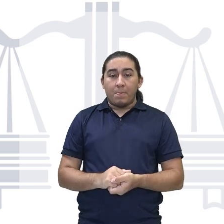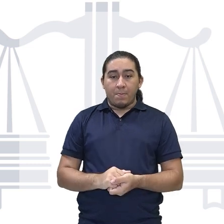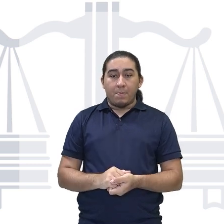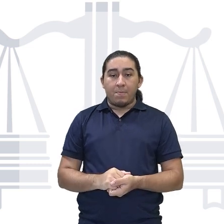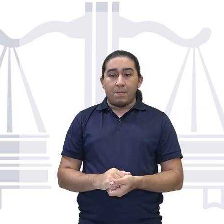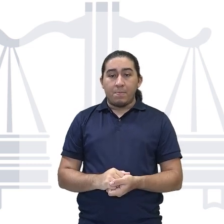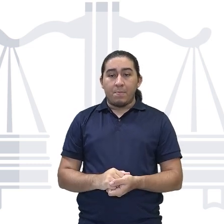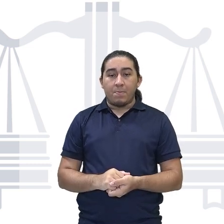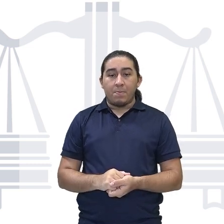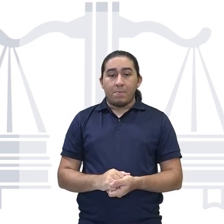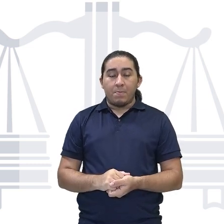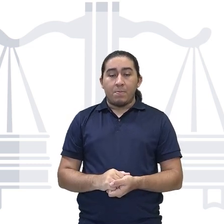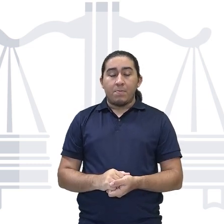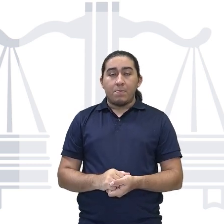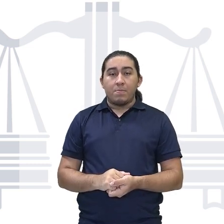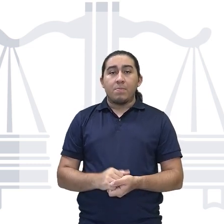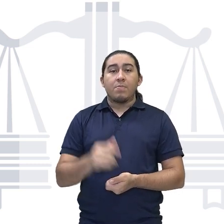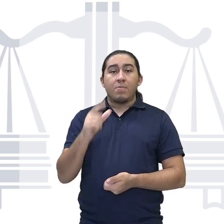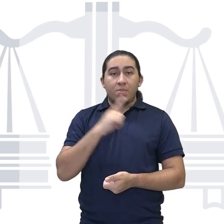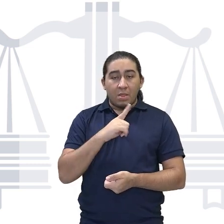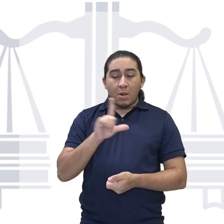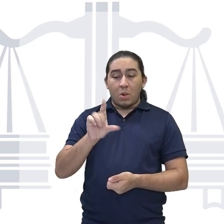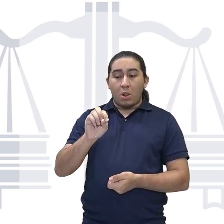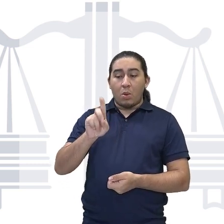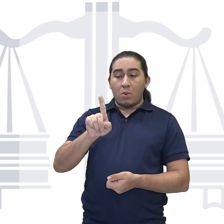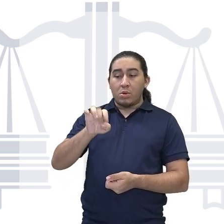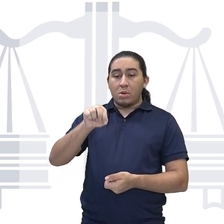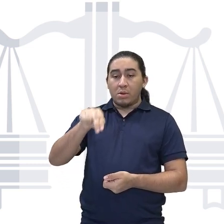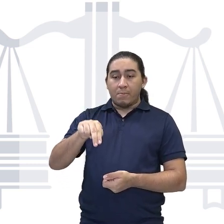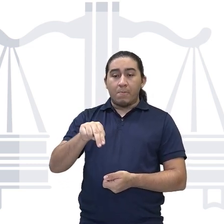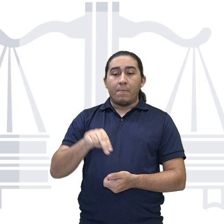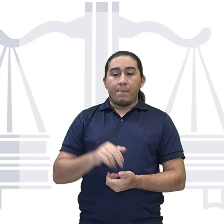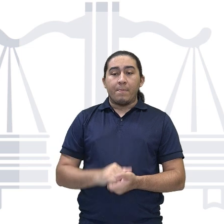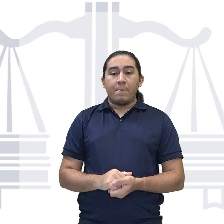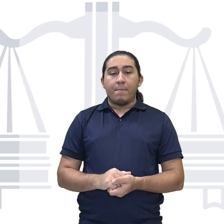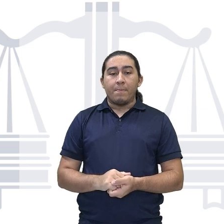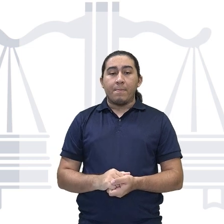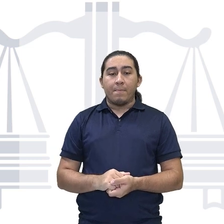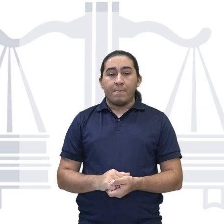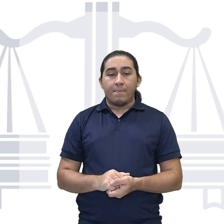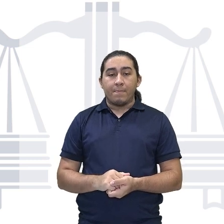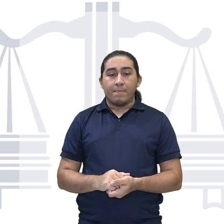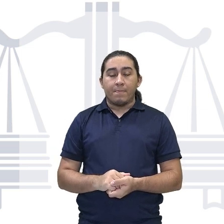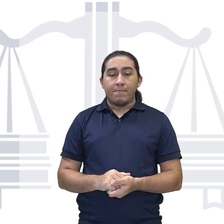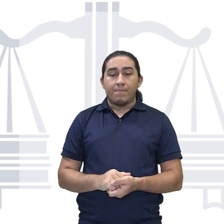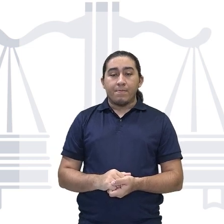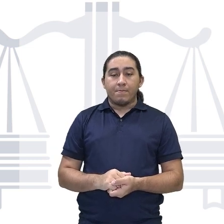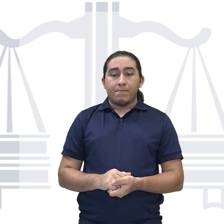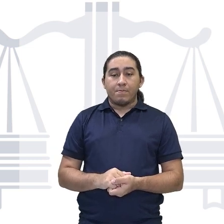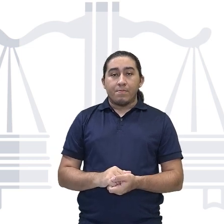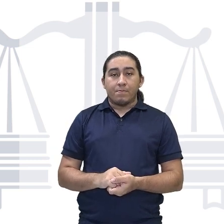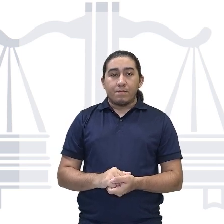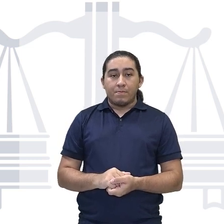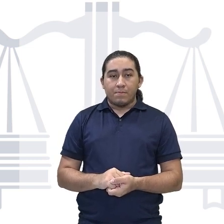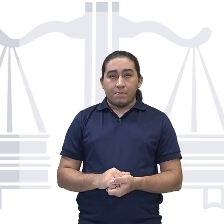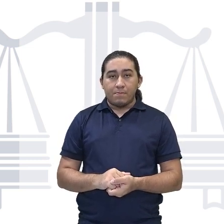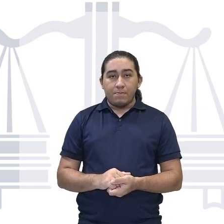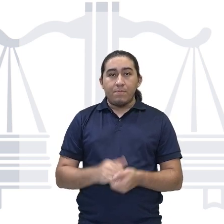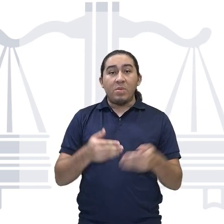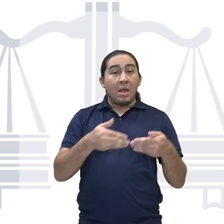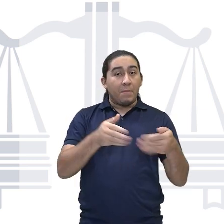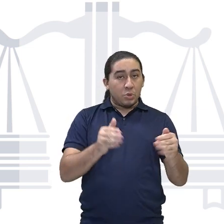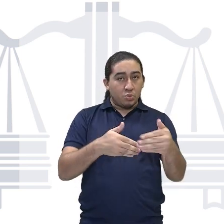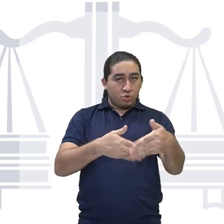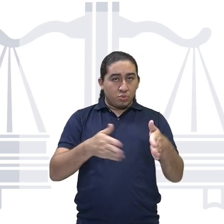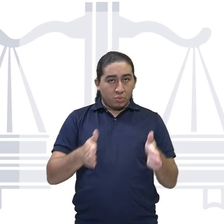de turma das turmas já validadas para esse ano de 2025. Então, assim, os procedimentos de abertura de turma, a gente vai ver no